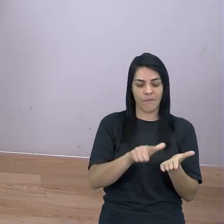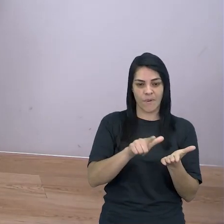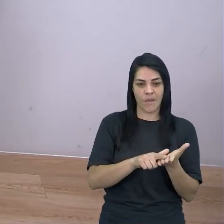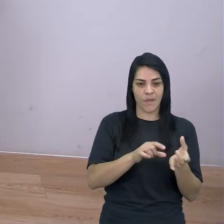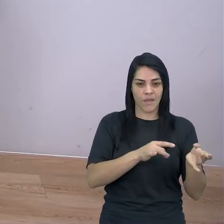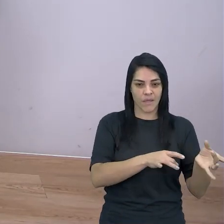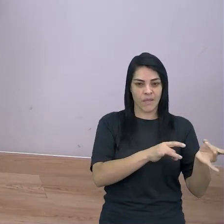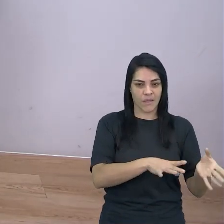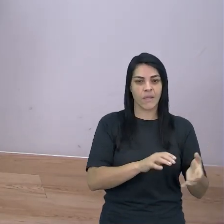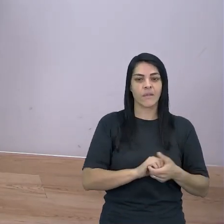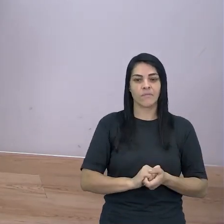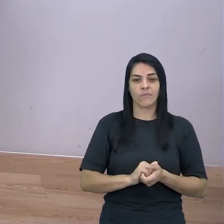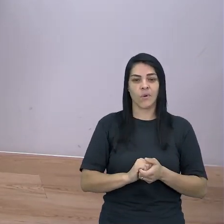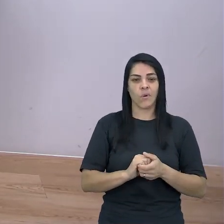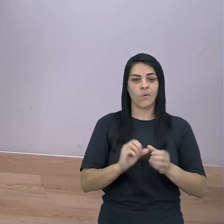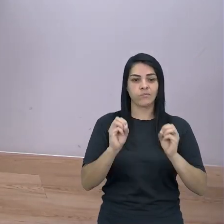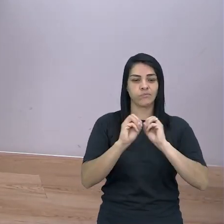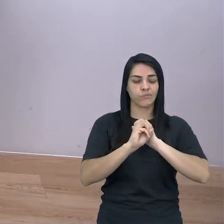que ficou show.